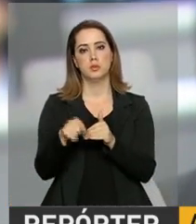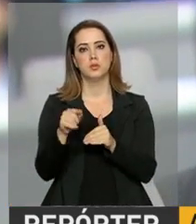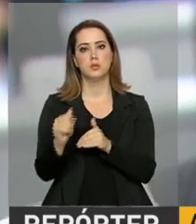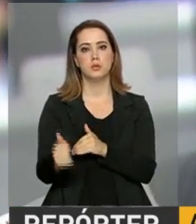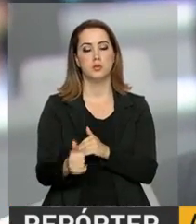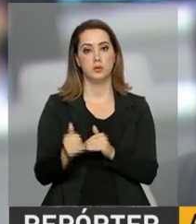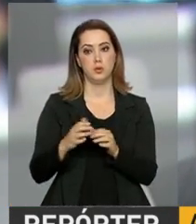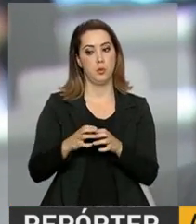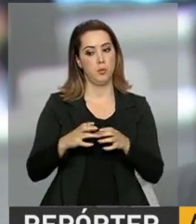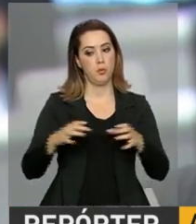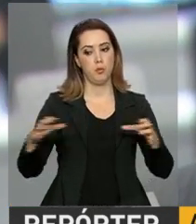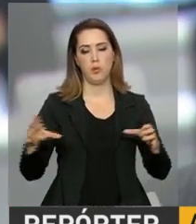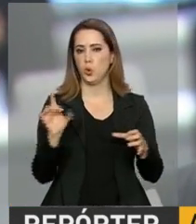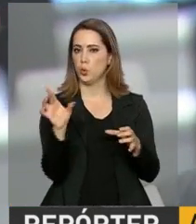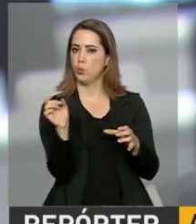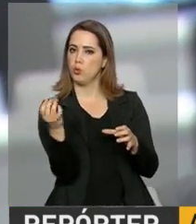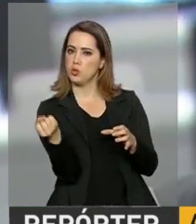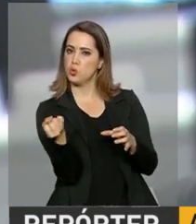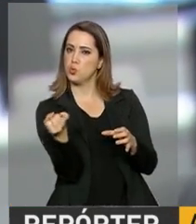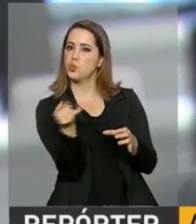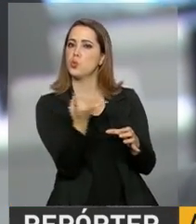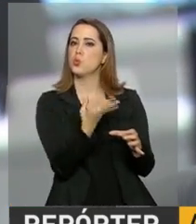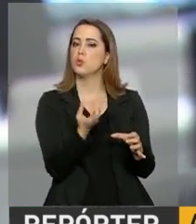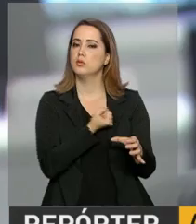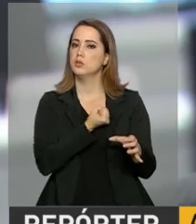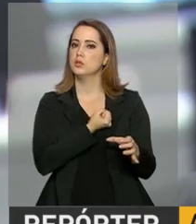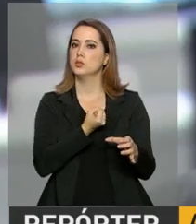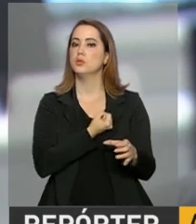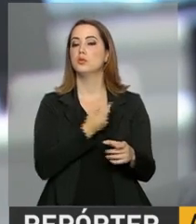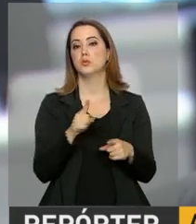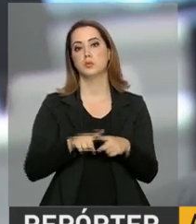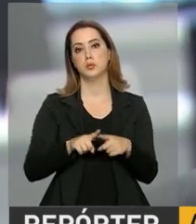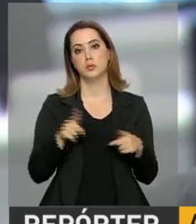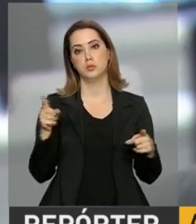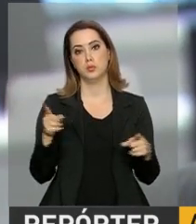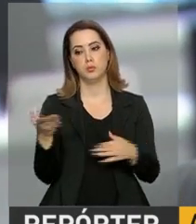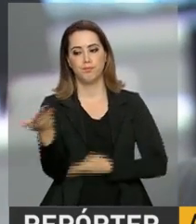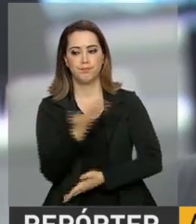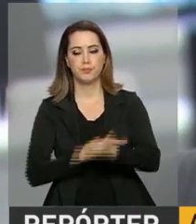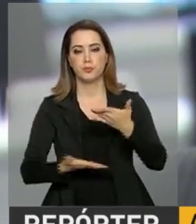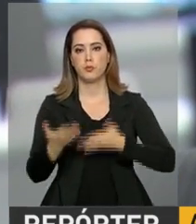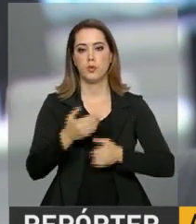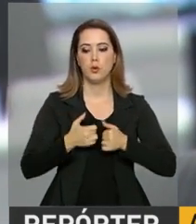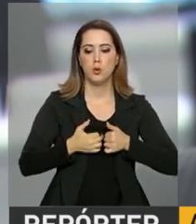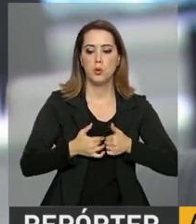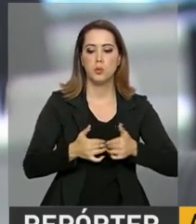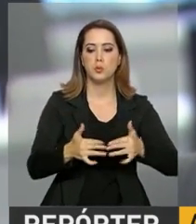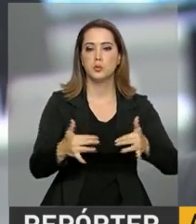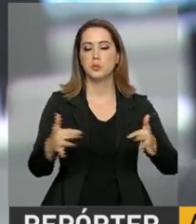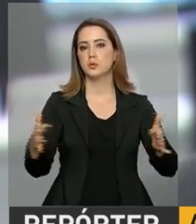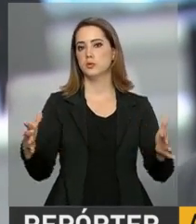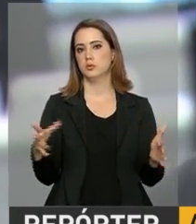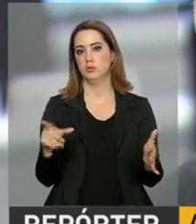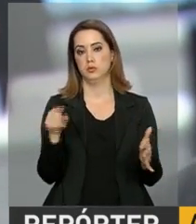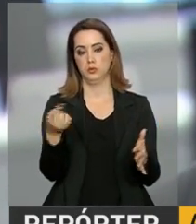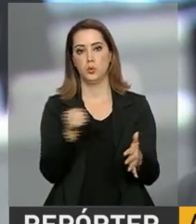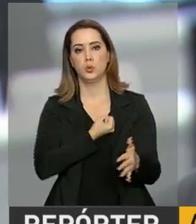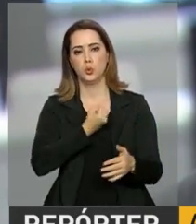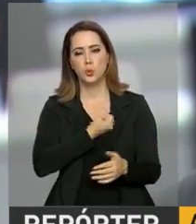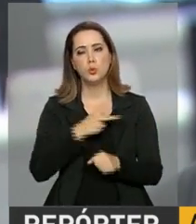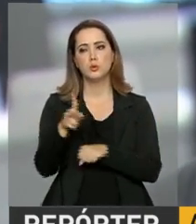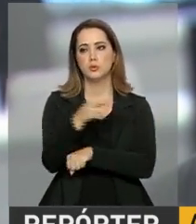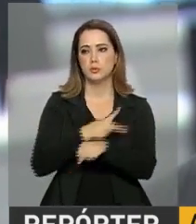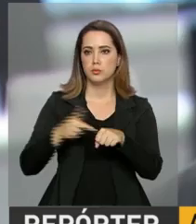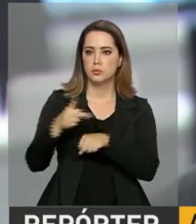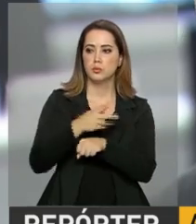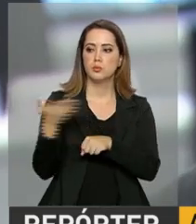só quantitativamente. É importante que essa cooperação se amplie quantitativamente, o número de países, o